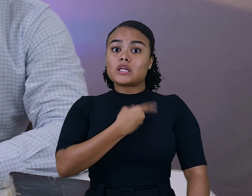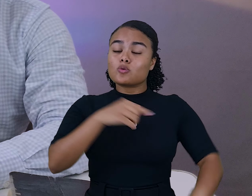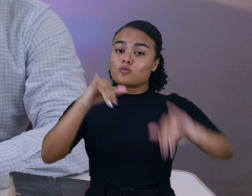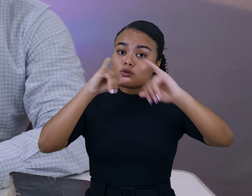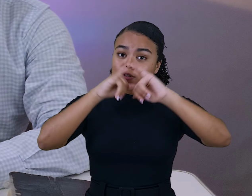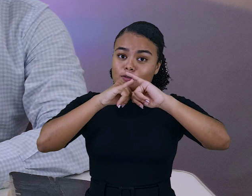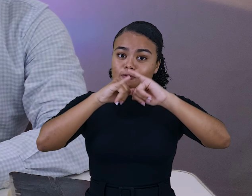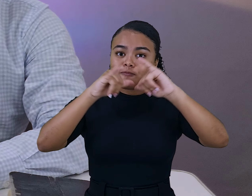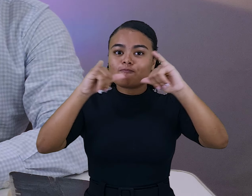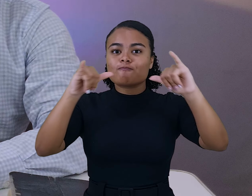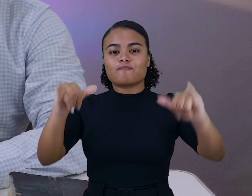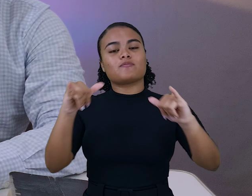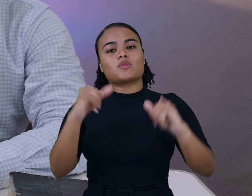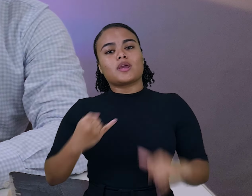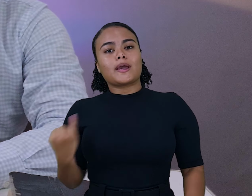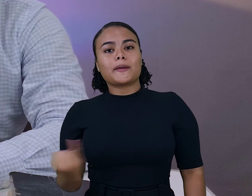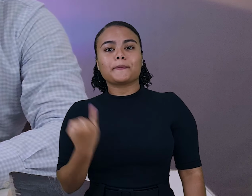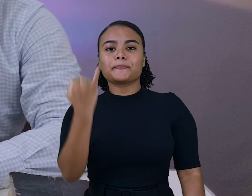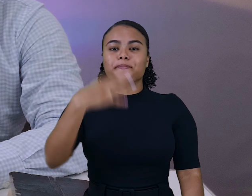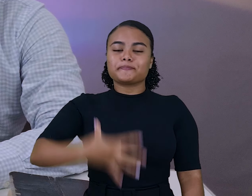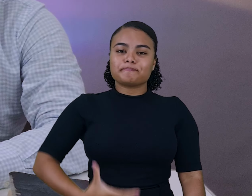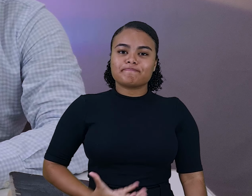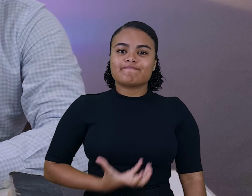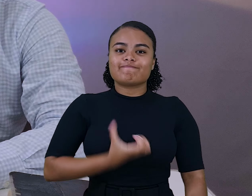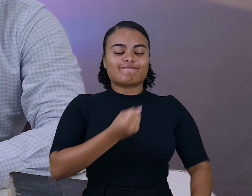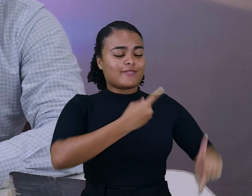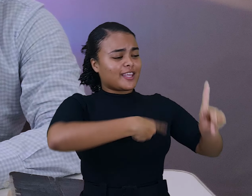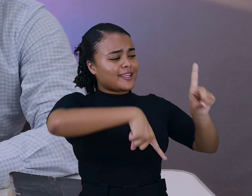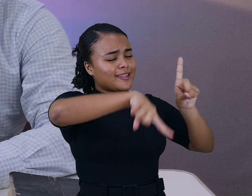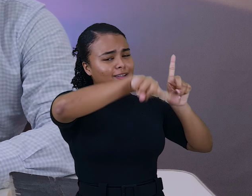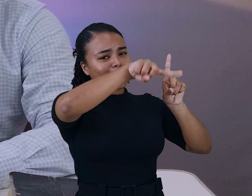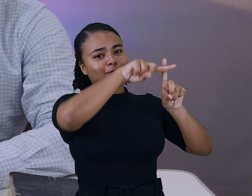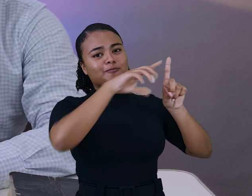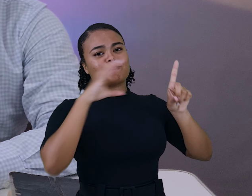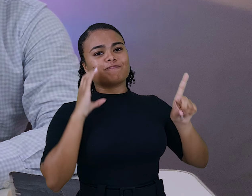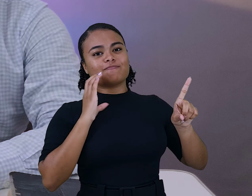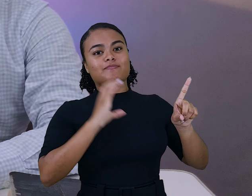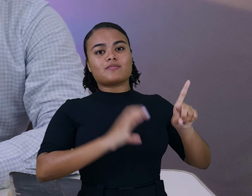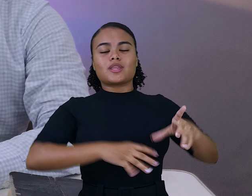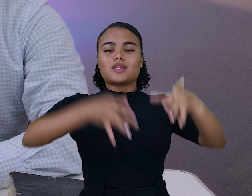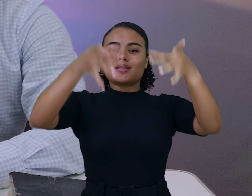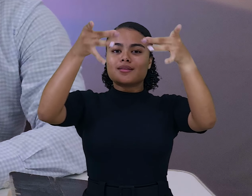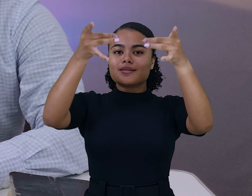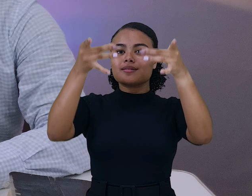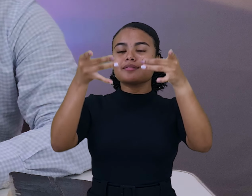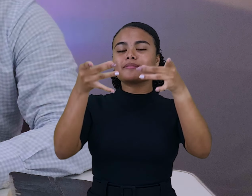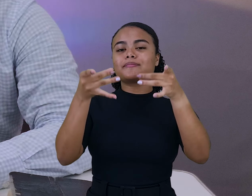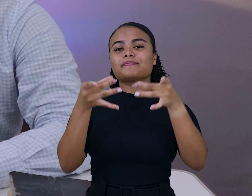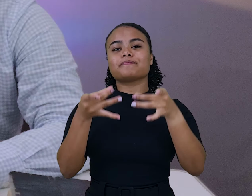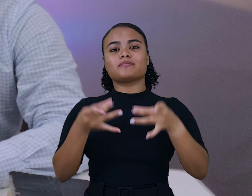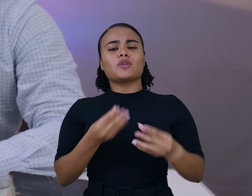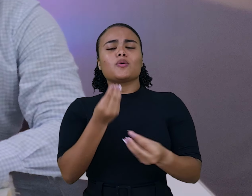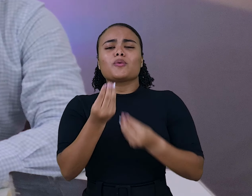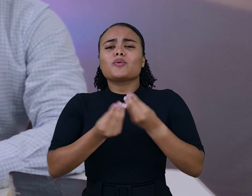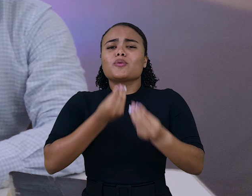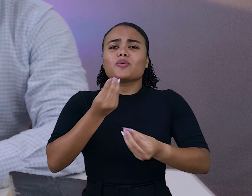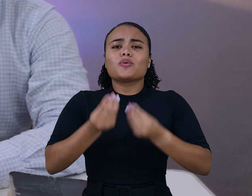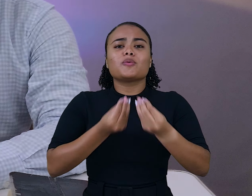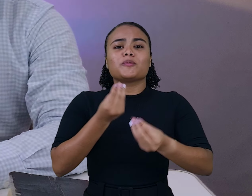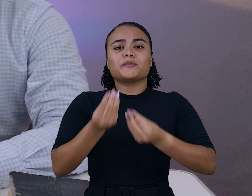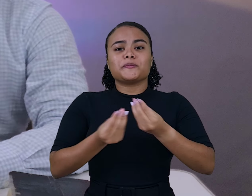nos informará sobre o fundamento da salvação, a cruz de Cristo, e vai detalhar a